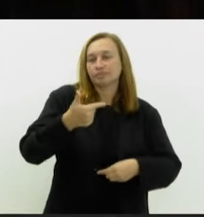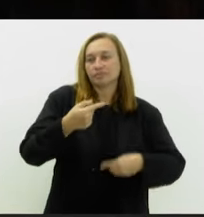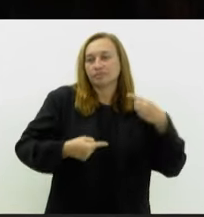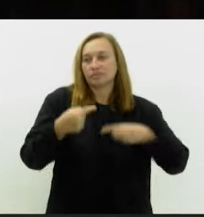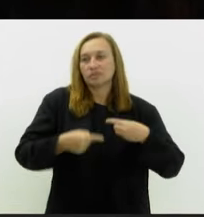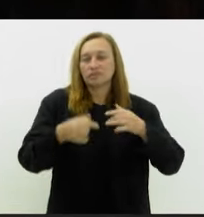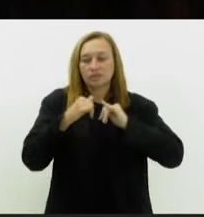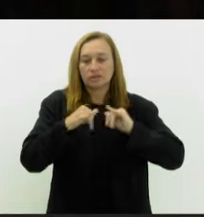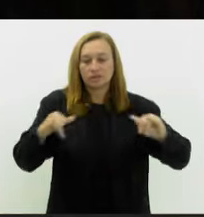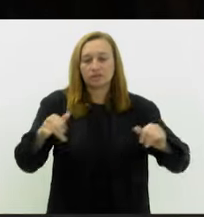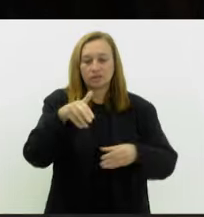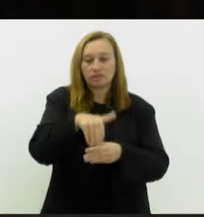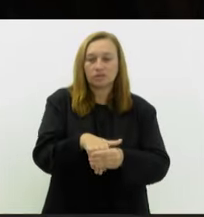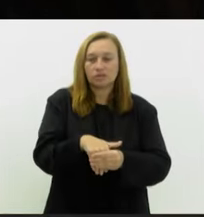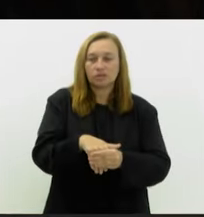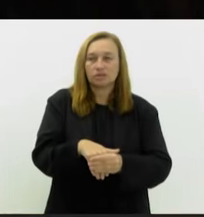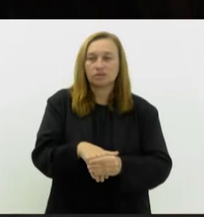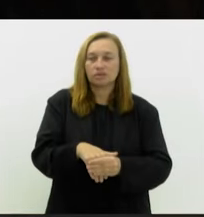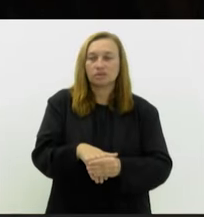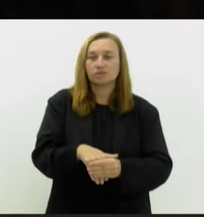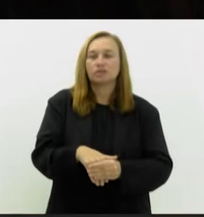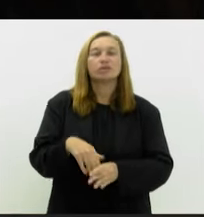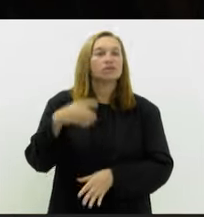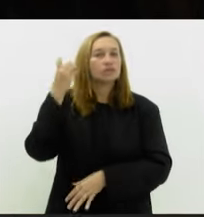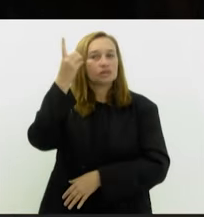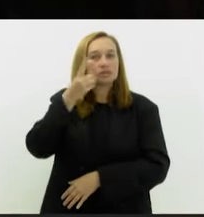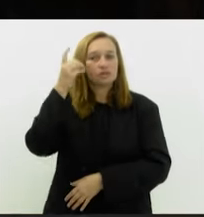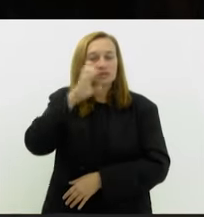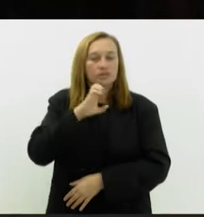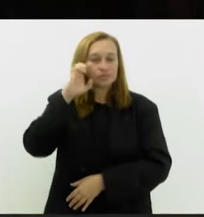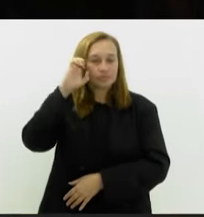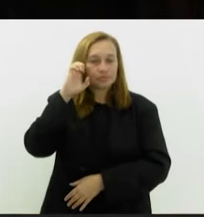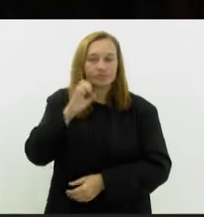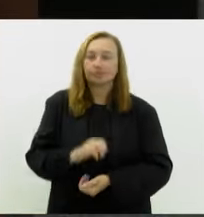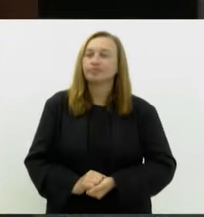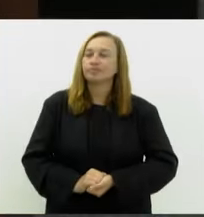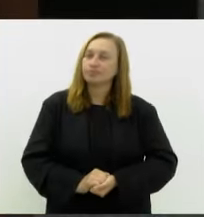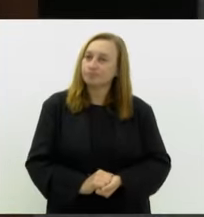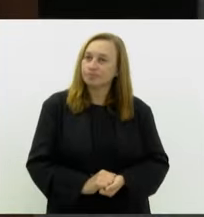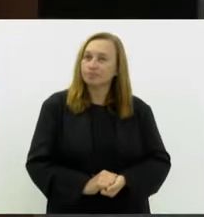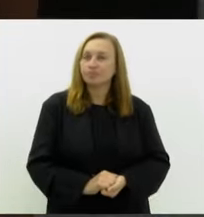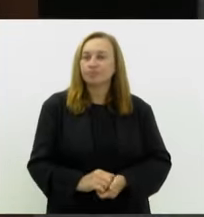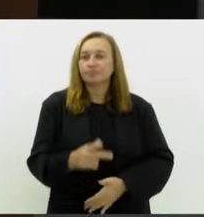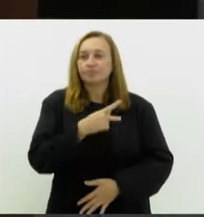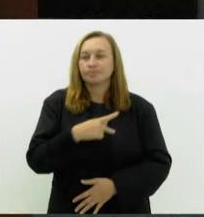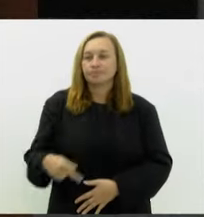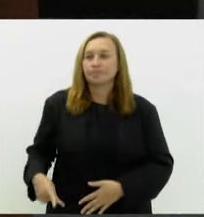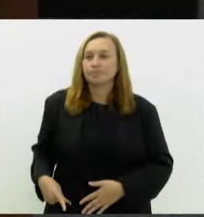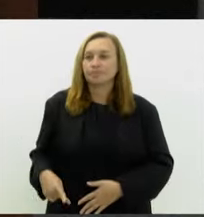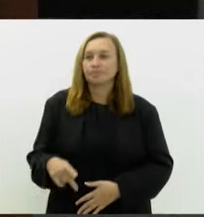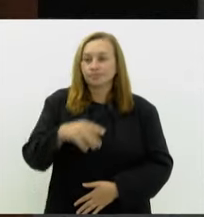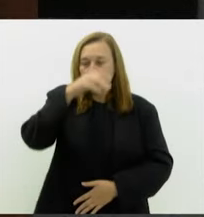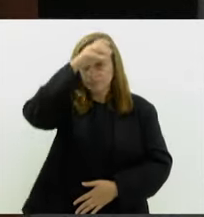Para declaração de voto, a autora do projeto, deputada Élica Takimoto. Presidenta Tiaju,